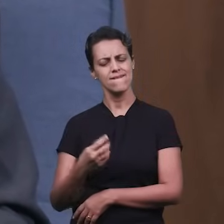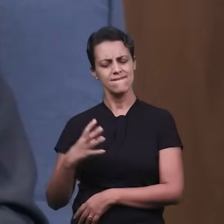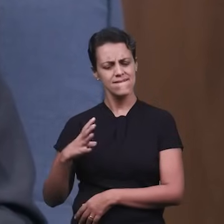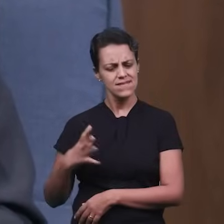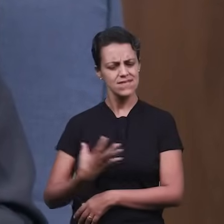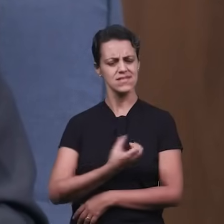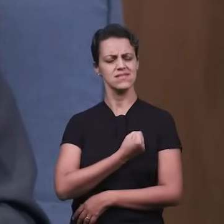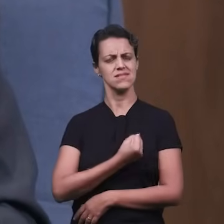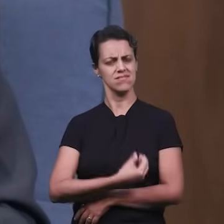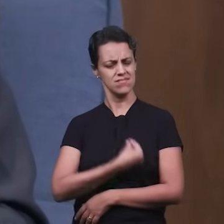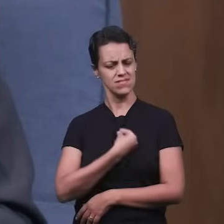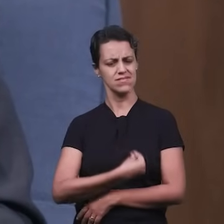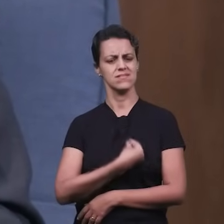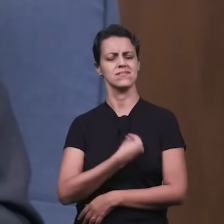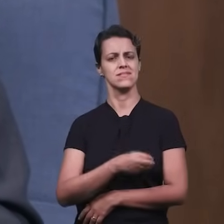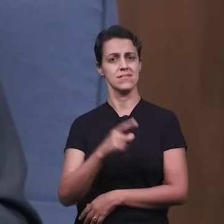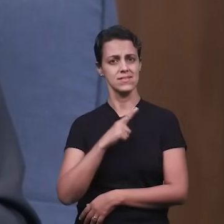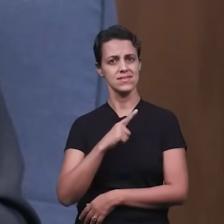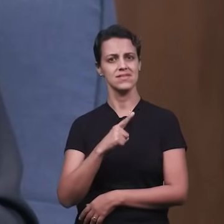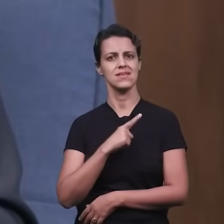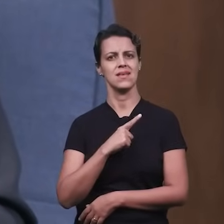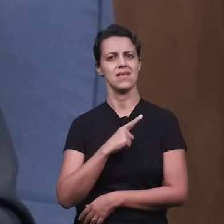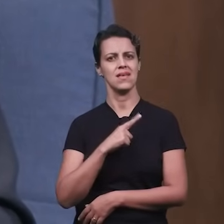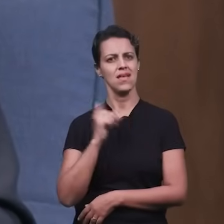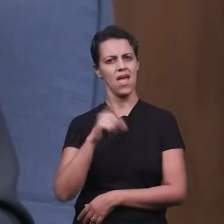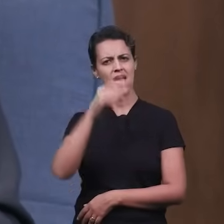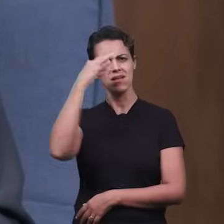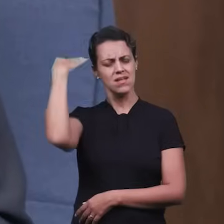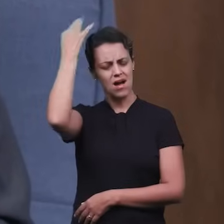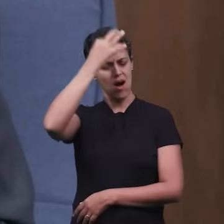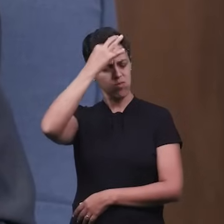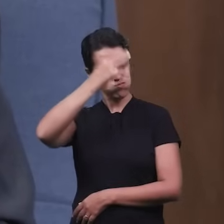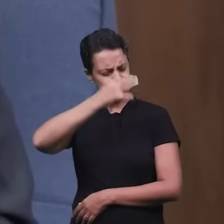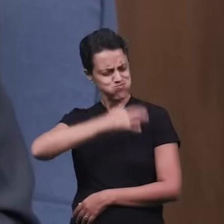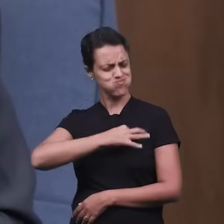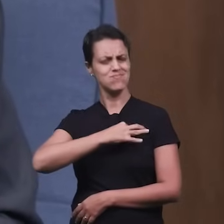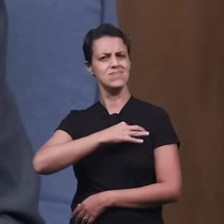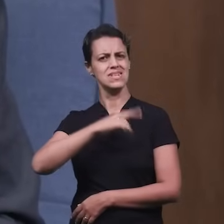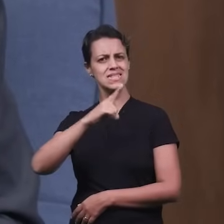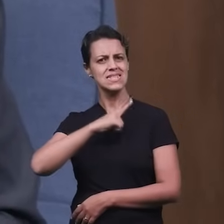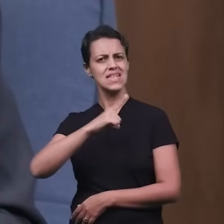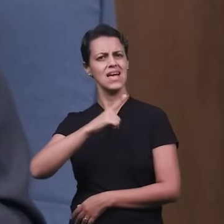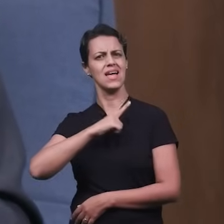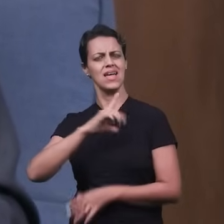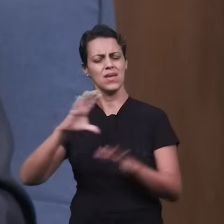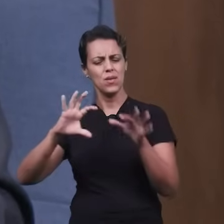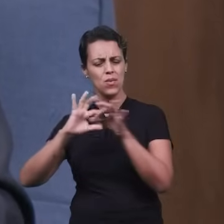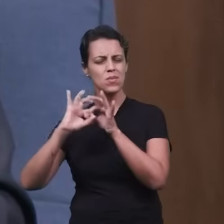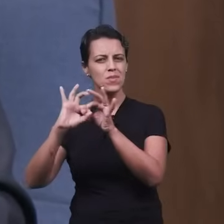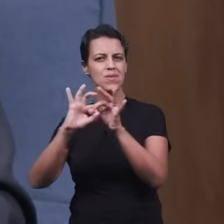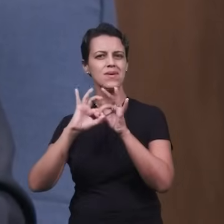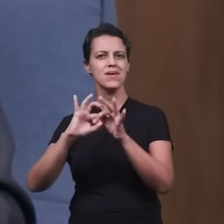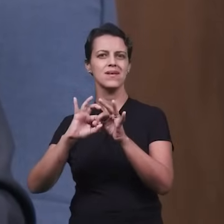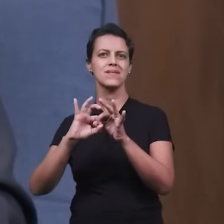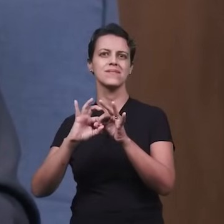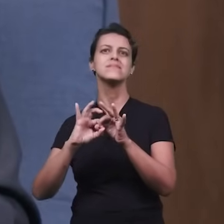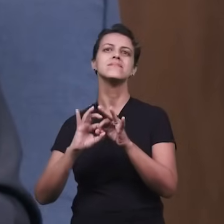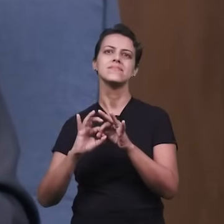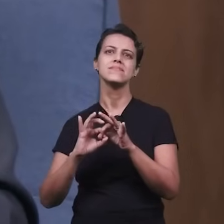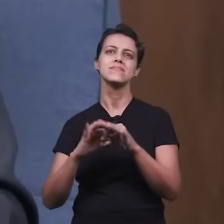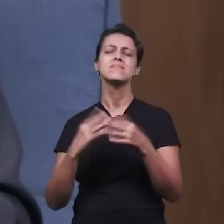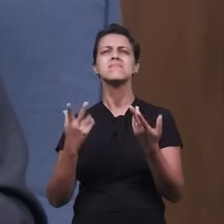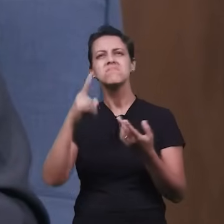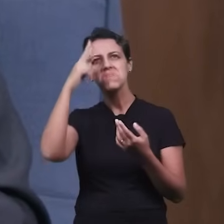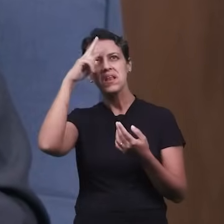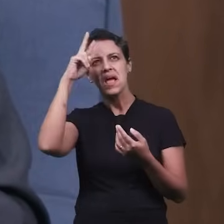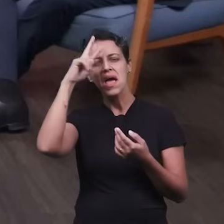projeto de salvação, é esse grupo que está cheio do Espírito Santo, que está em comunhão com o Senhor, é esse grupo que tem acesso. Glória a Deus. Me ocorreu aqui, por